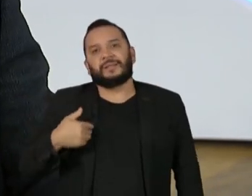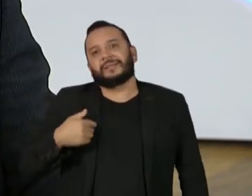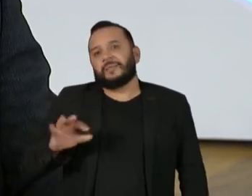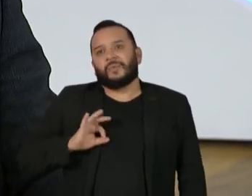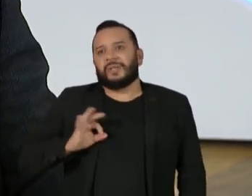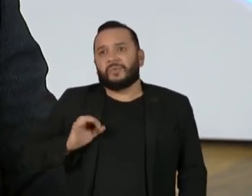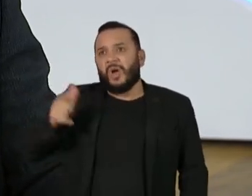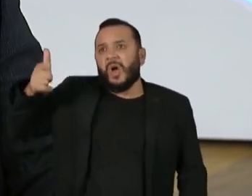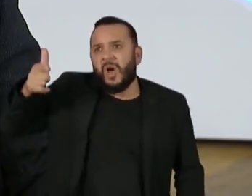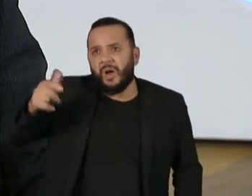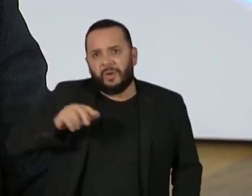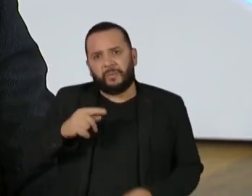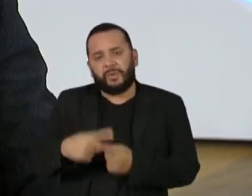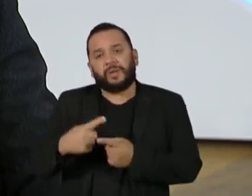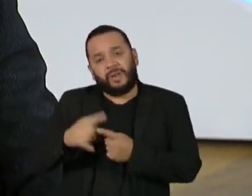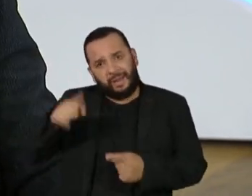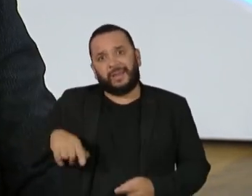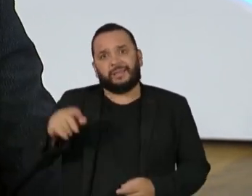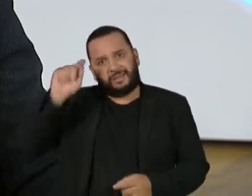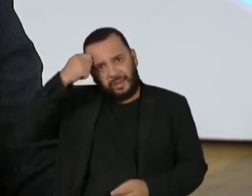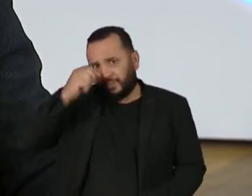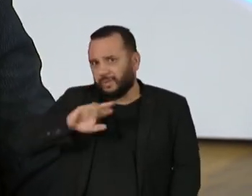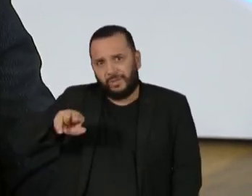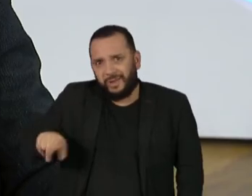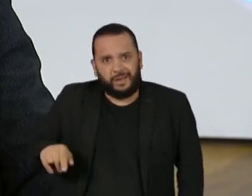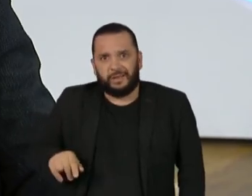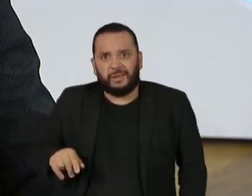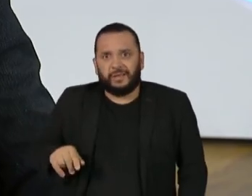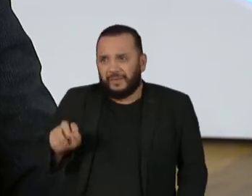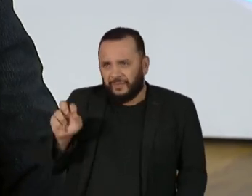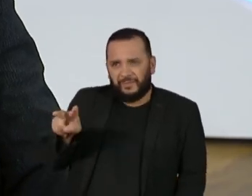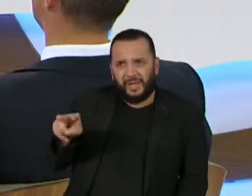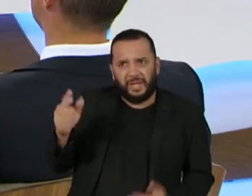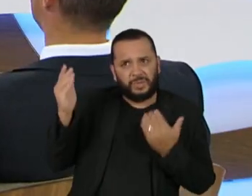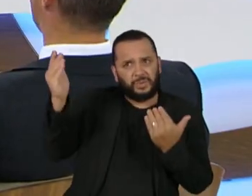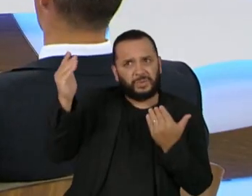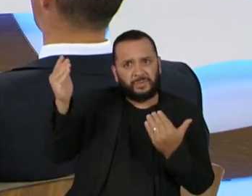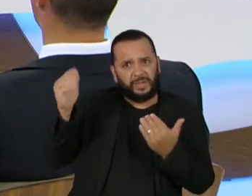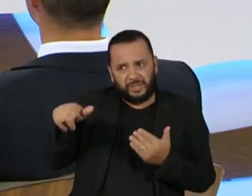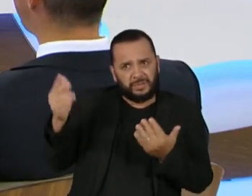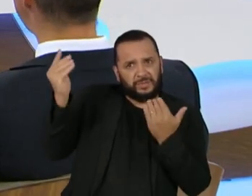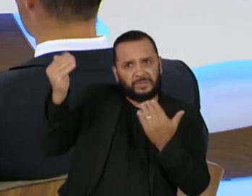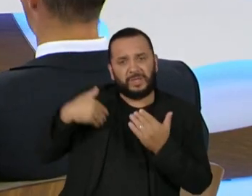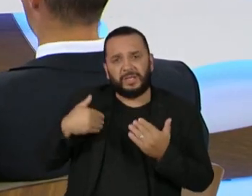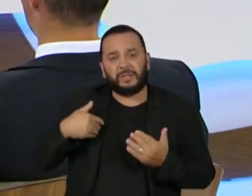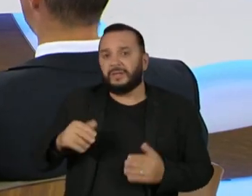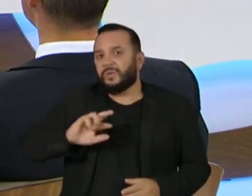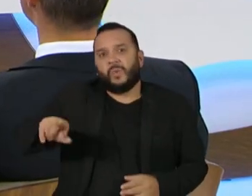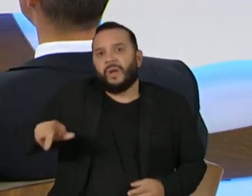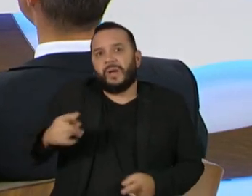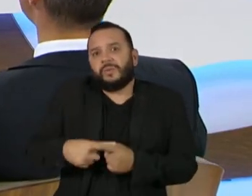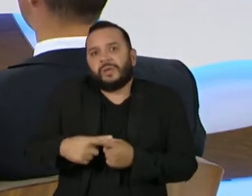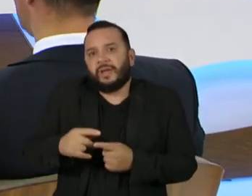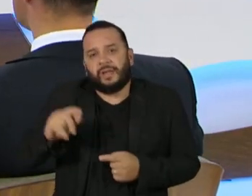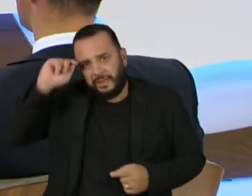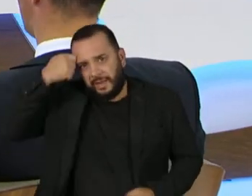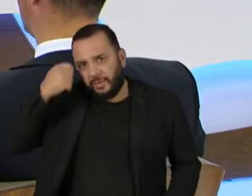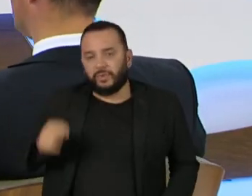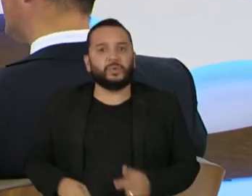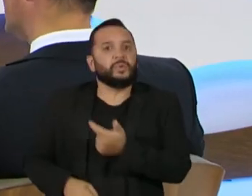é uma pessoa negra A polícia é técnica ela aborda indivíduos e atitudes suspeita ela não aborda porque é negro não existe